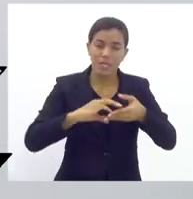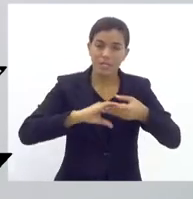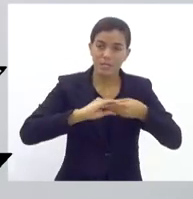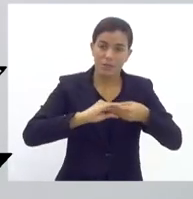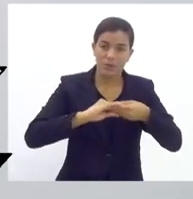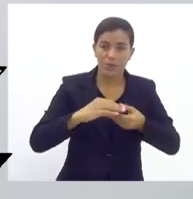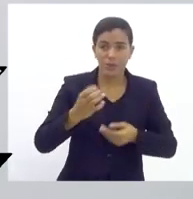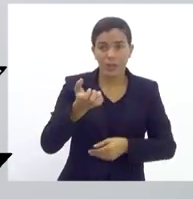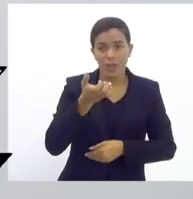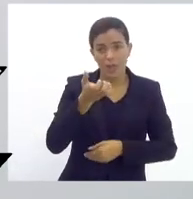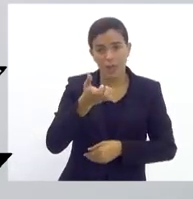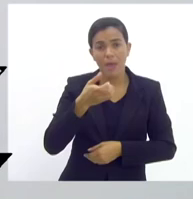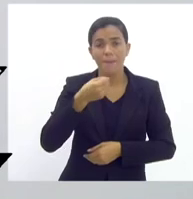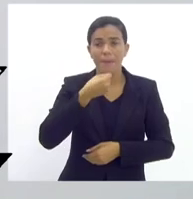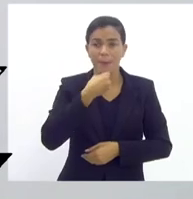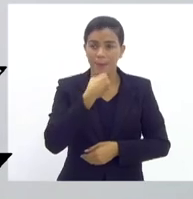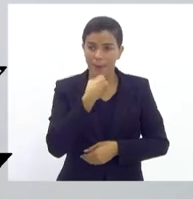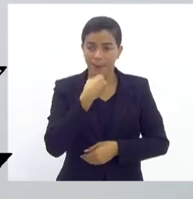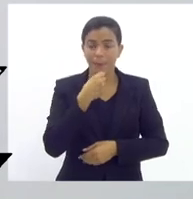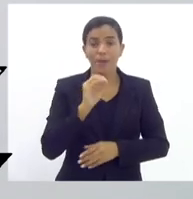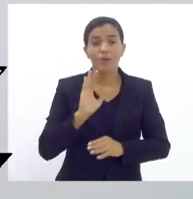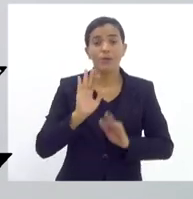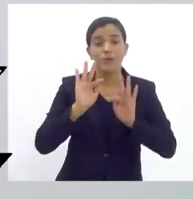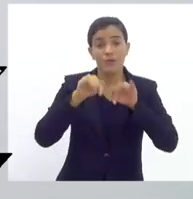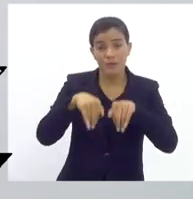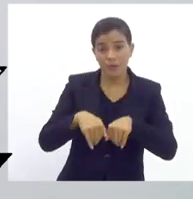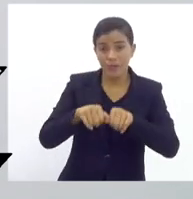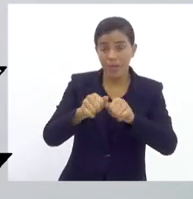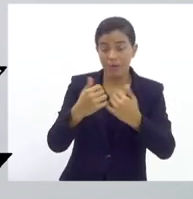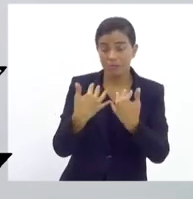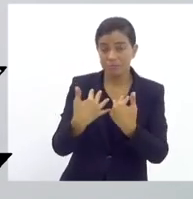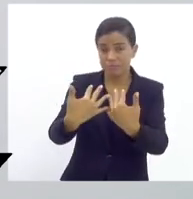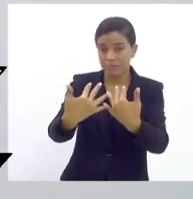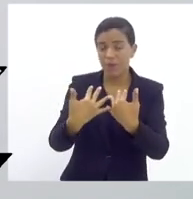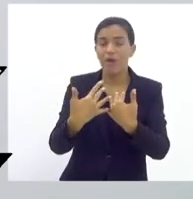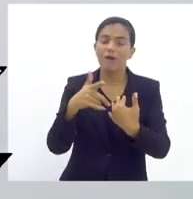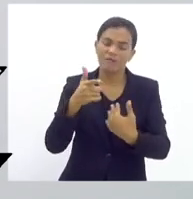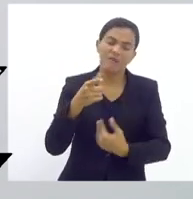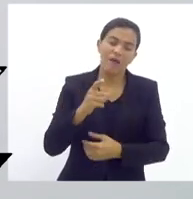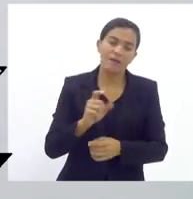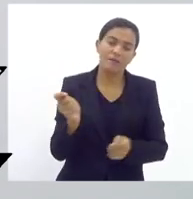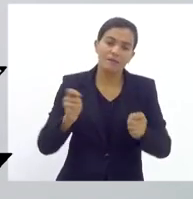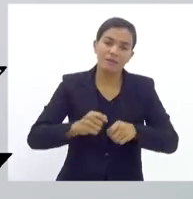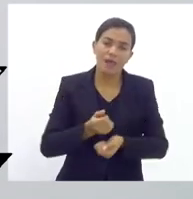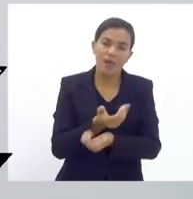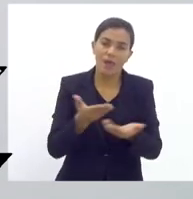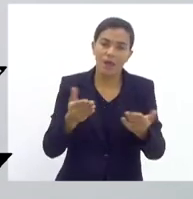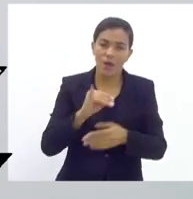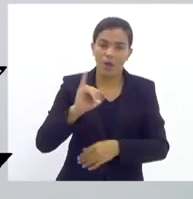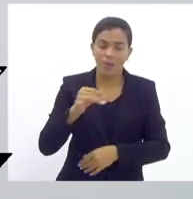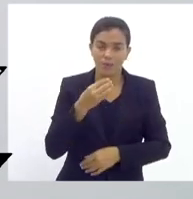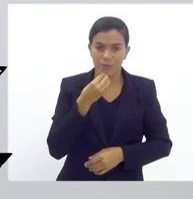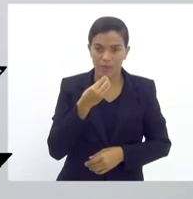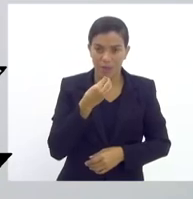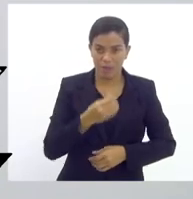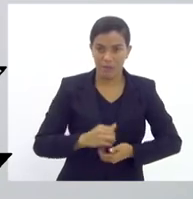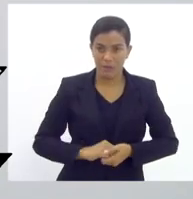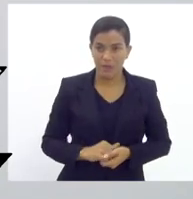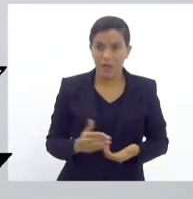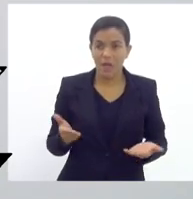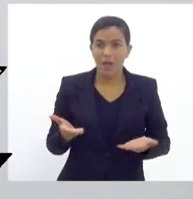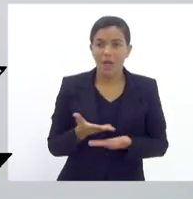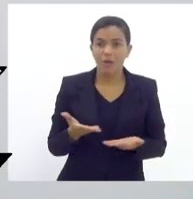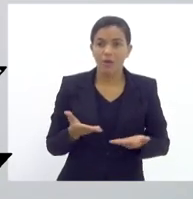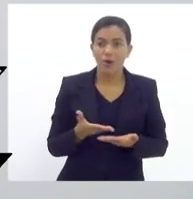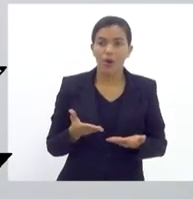queira fazer o uso da palavra ao final da audiência pública a gente vai abrir mais algumas falas peço